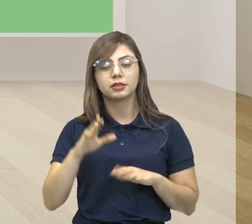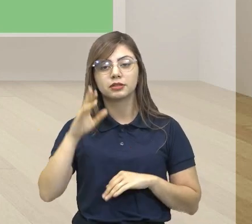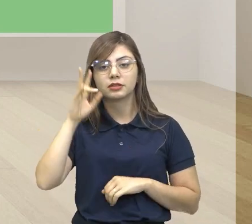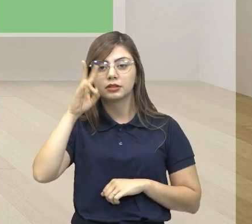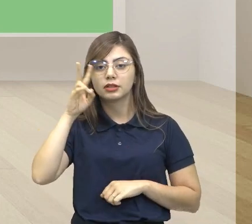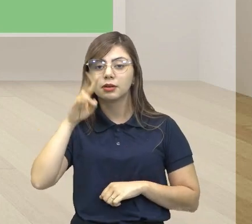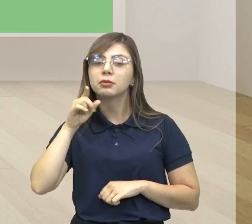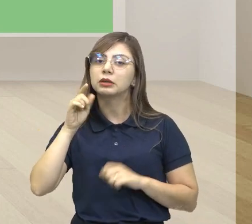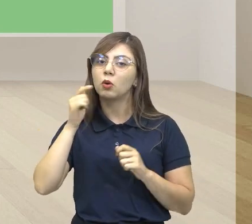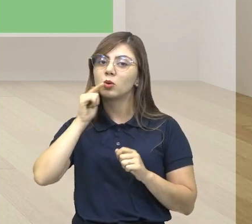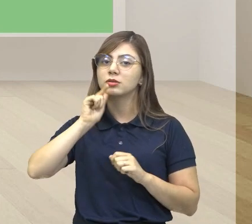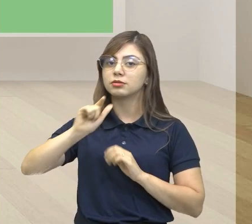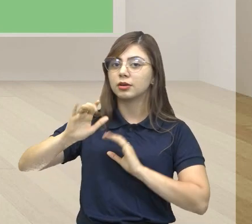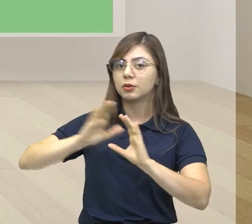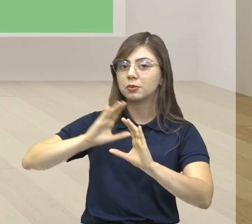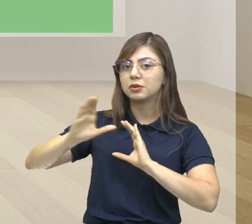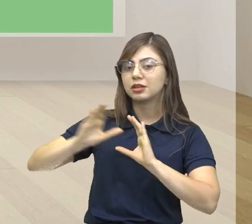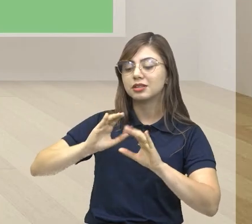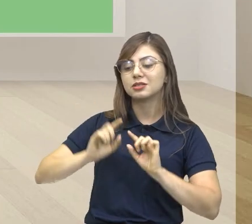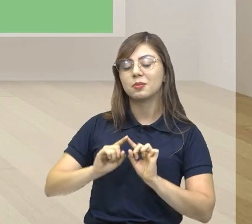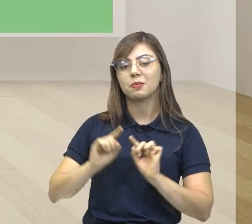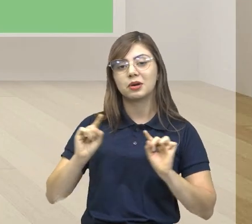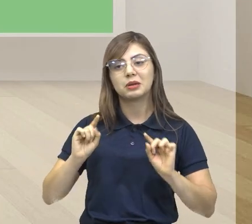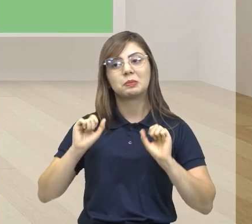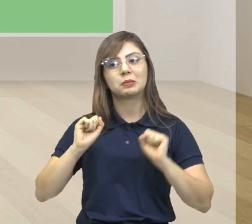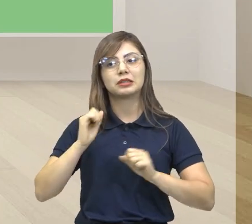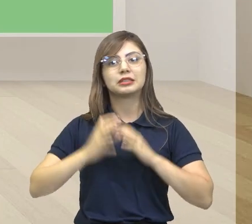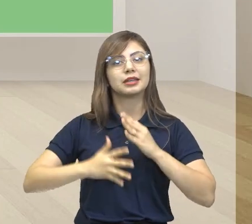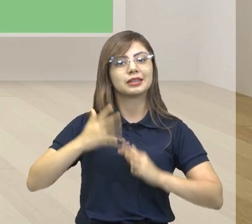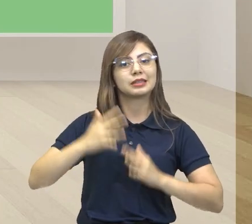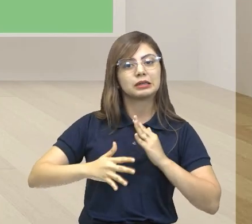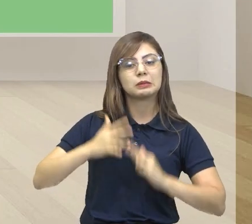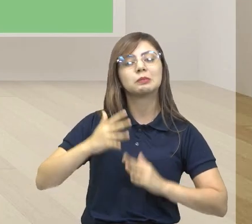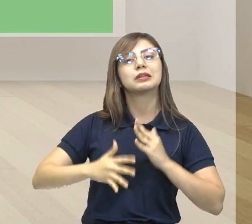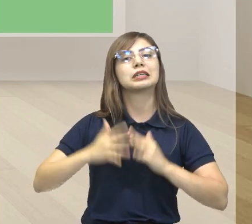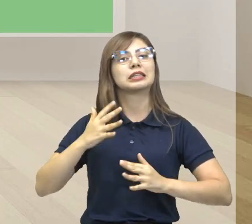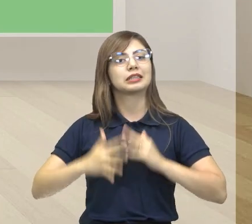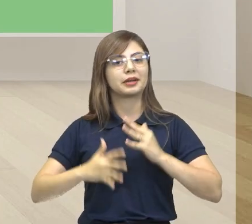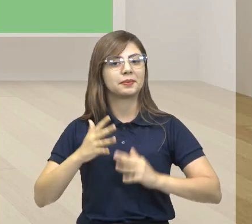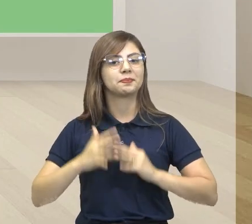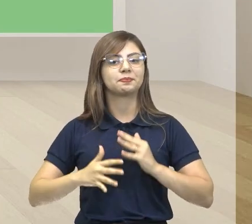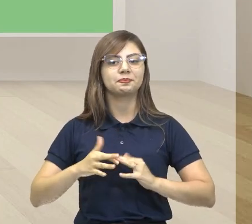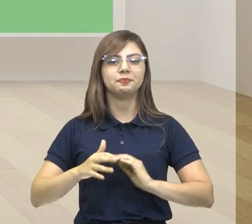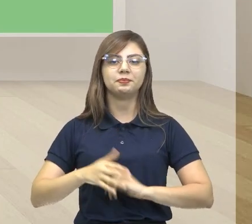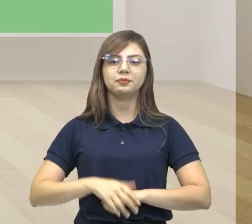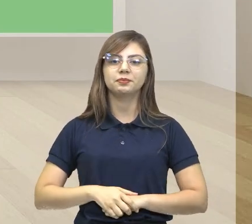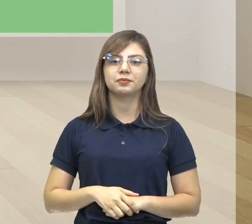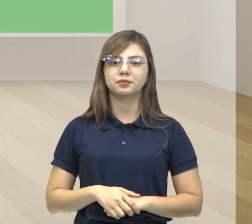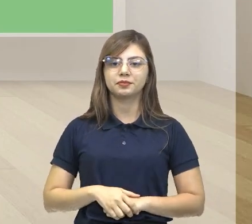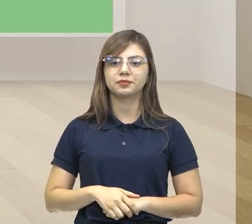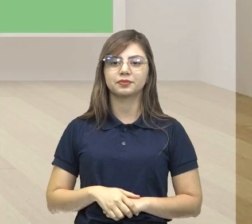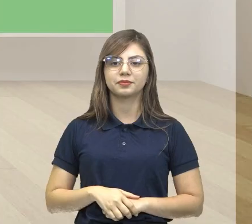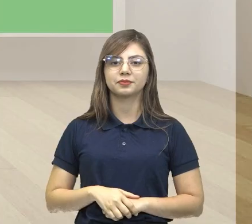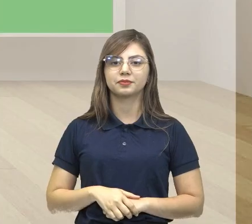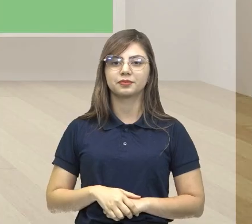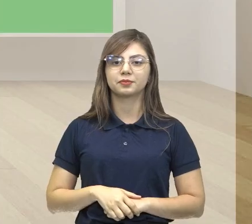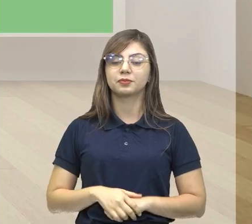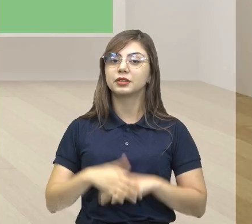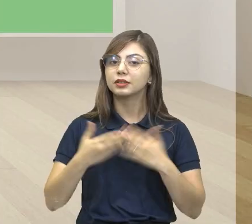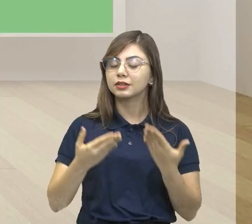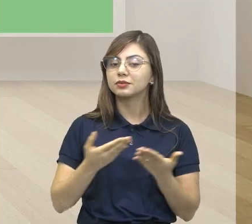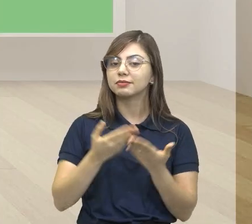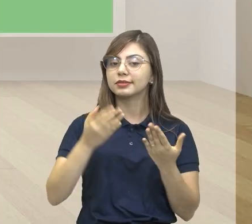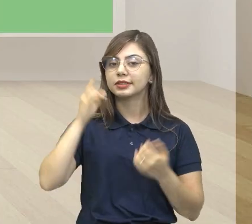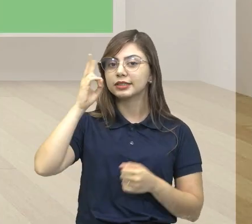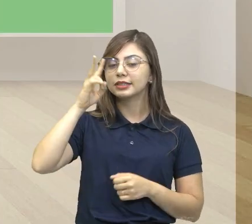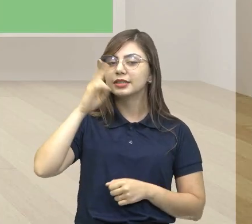impedir a comunicação, mas a depender da situação, isso pode causar ali um ruído, um estranhamento, tá certo? Então, lembre sempre dessa forma, né?